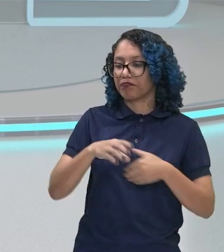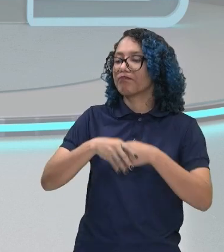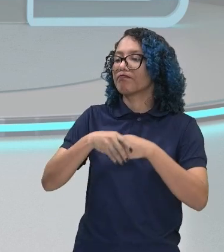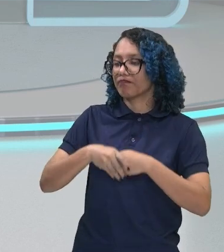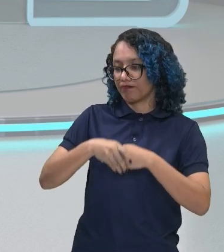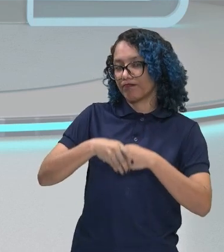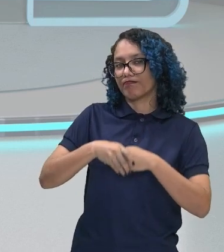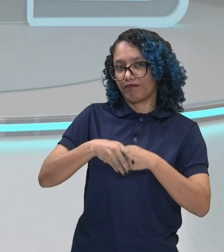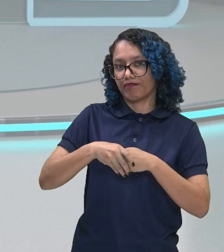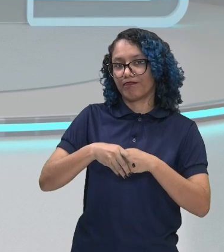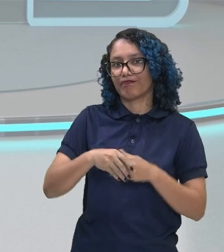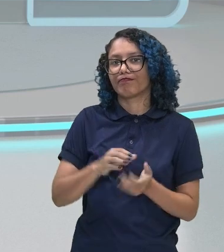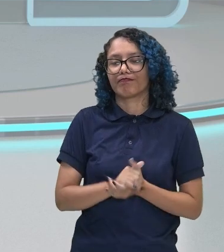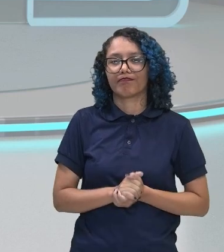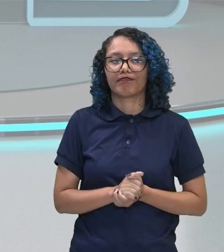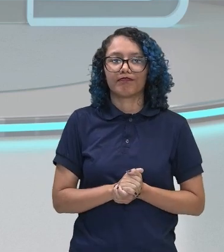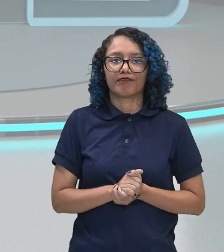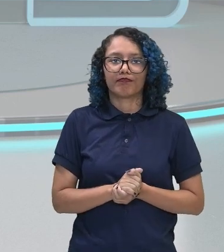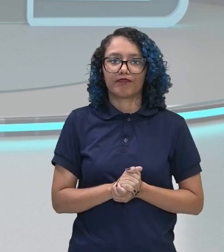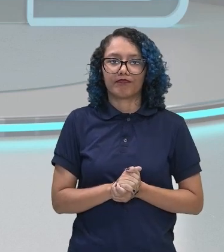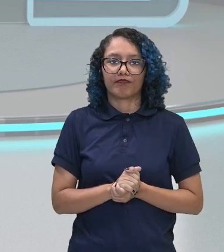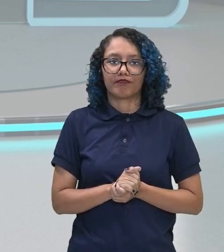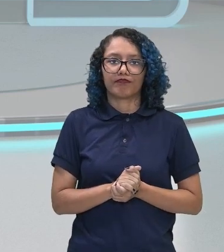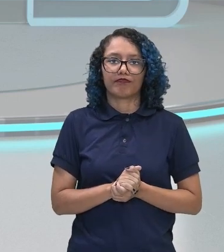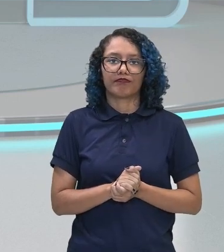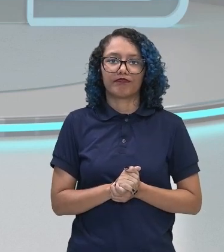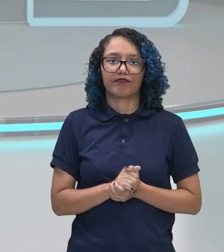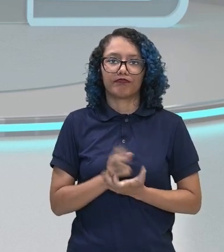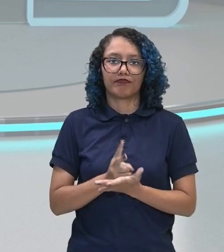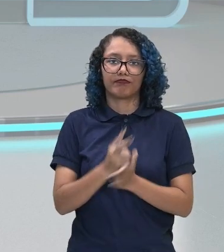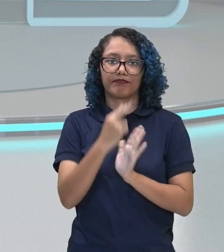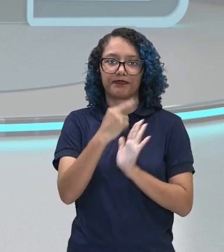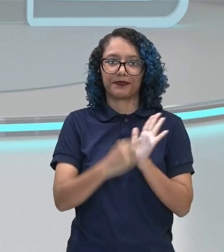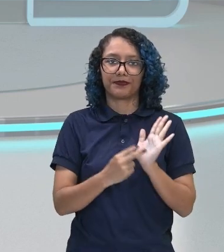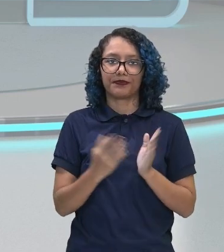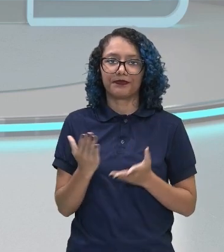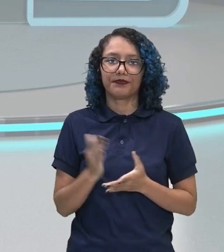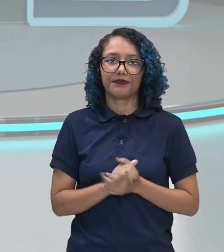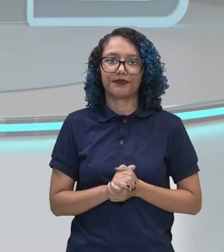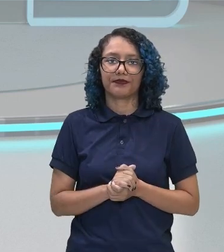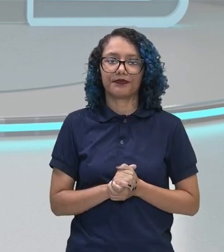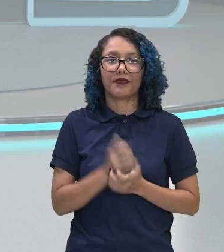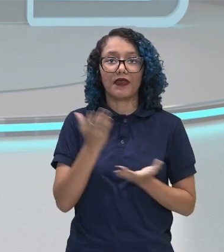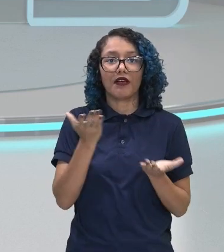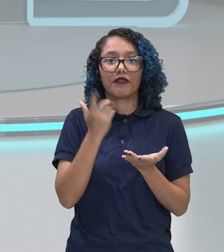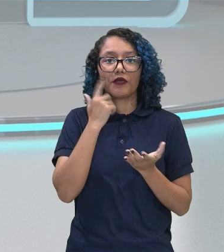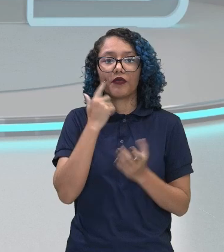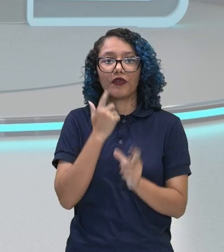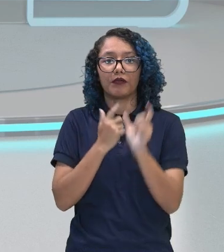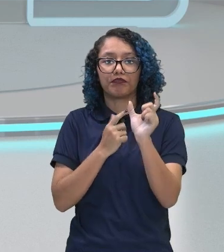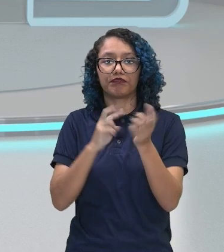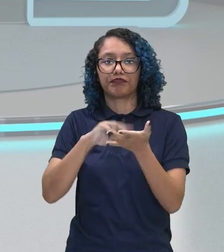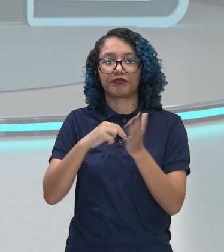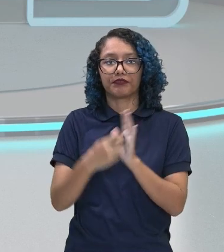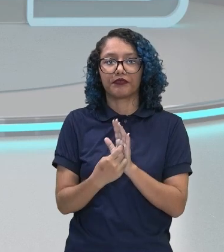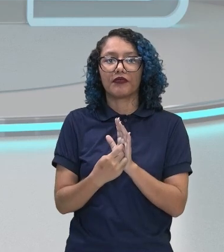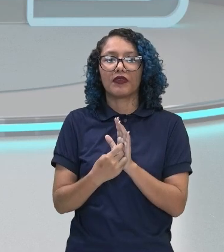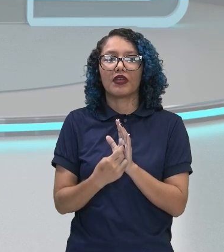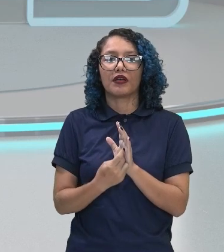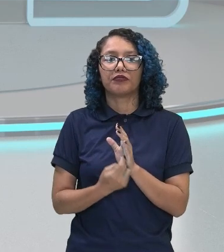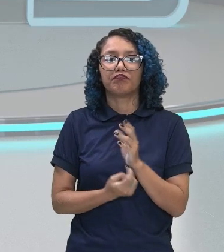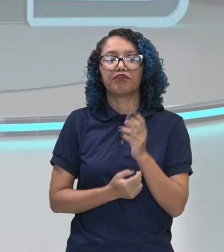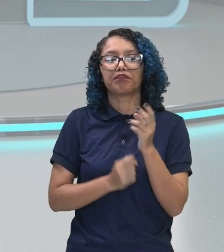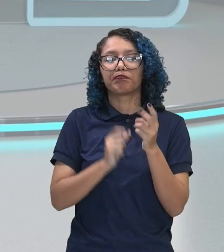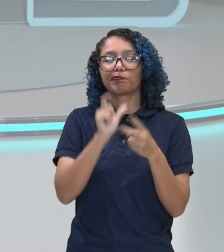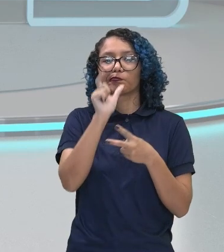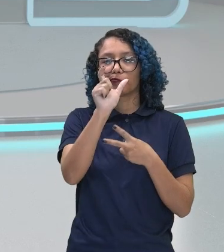ele cheerfully, and they walked together quickly. Vamos dar uma olhadinha na definição desses dois advérbios aqui, iniciando